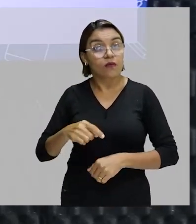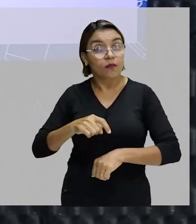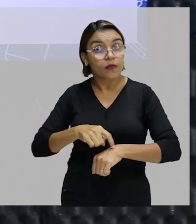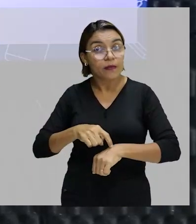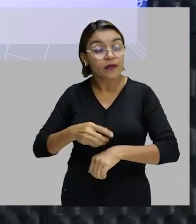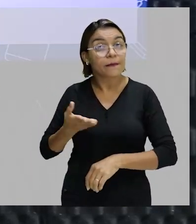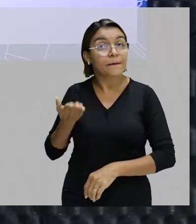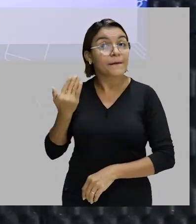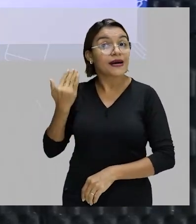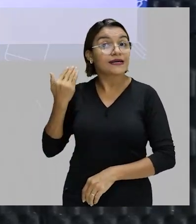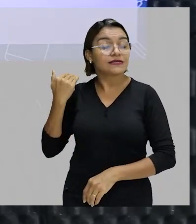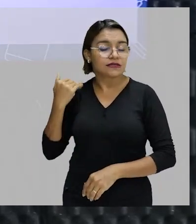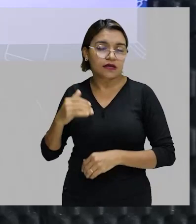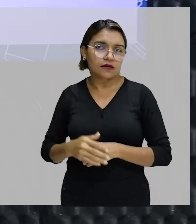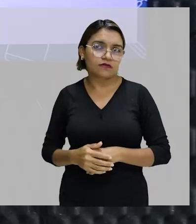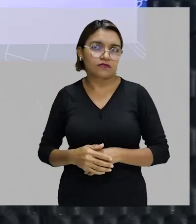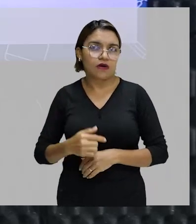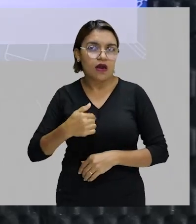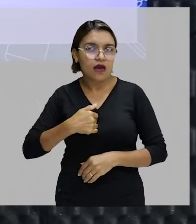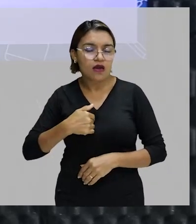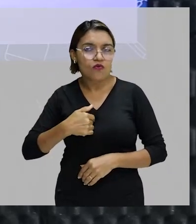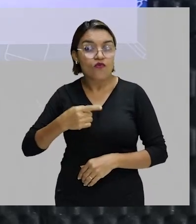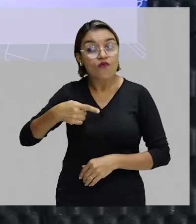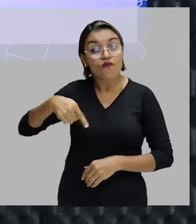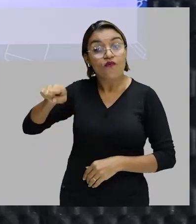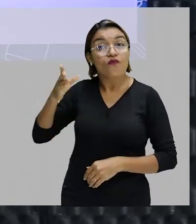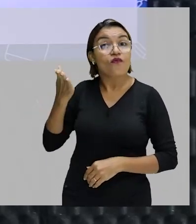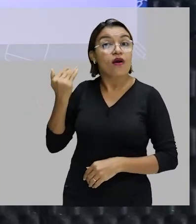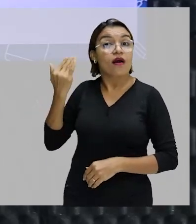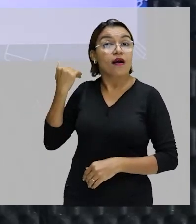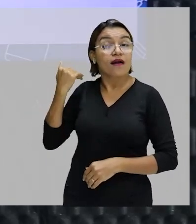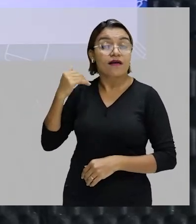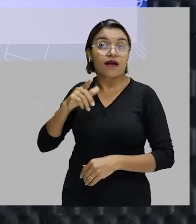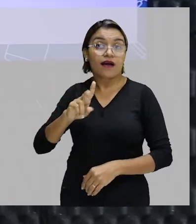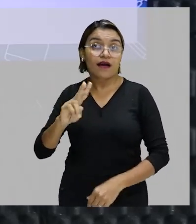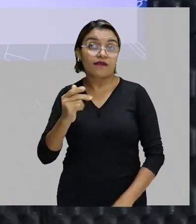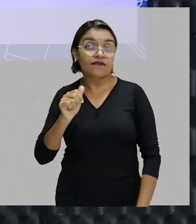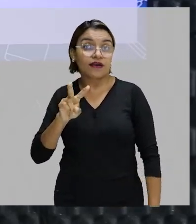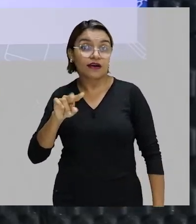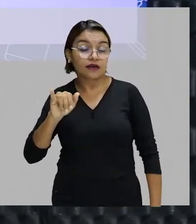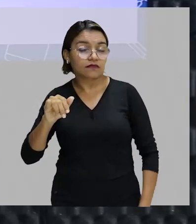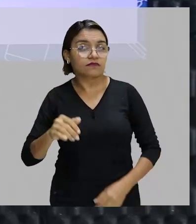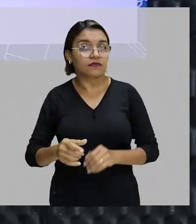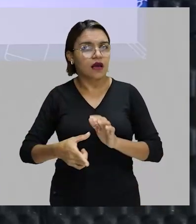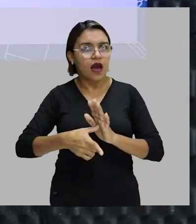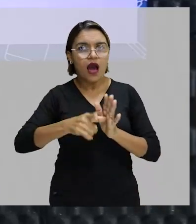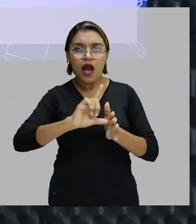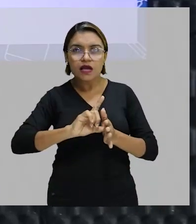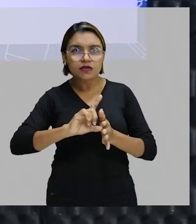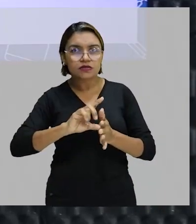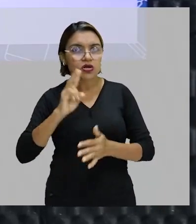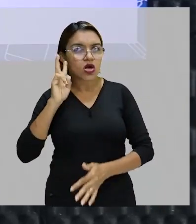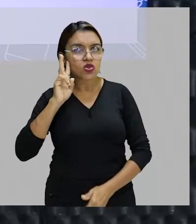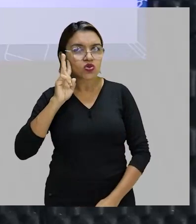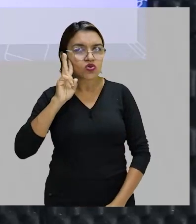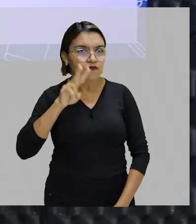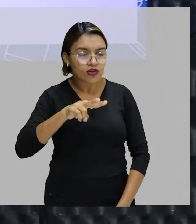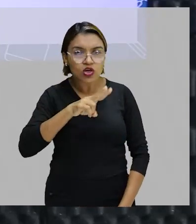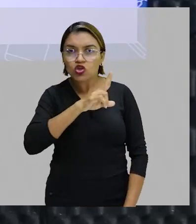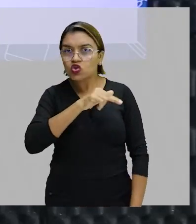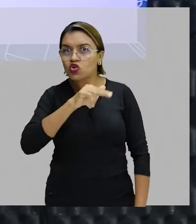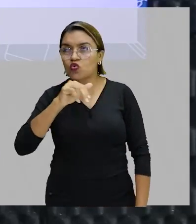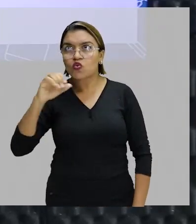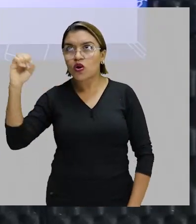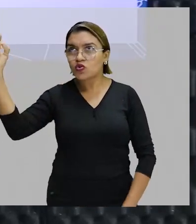passado. Eu estava ou eu fui para o Havaí. Antes disso, eu nunca tinha visto o pôr do sol tão